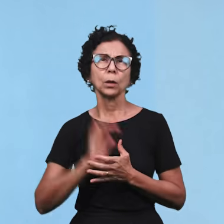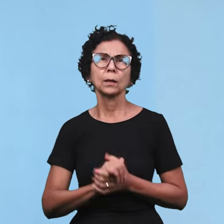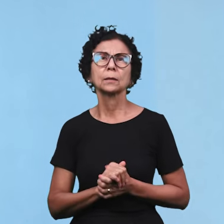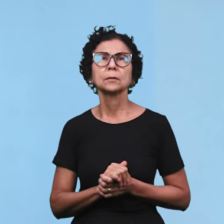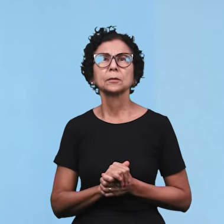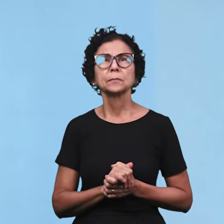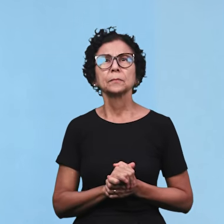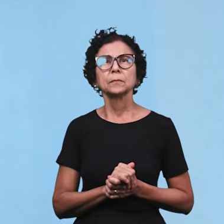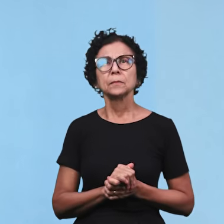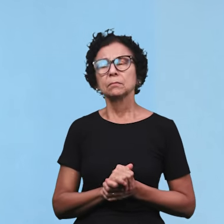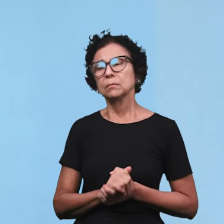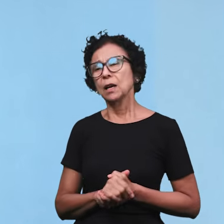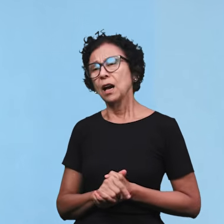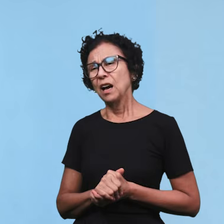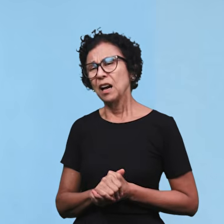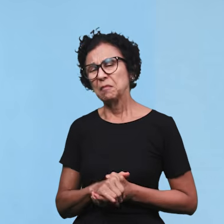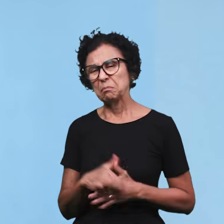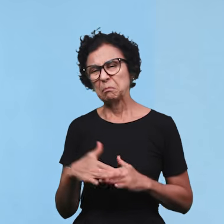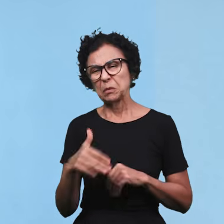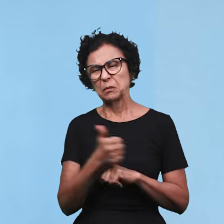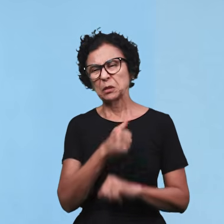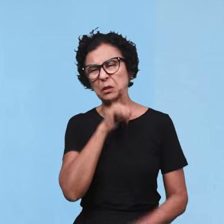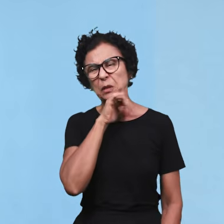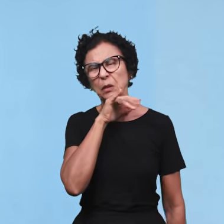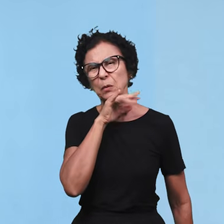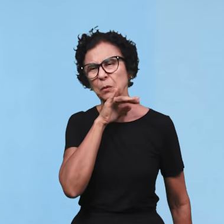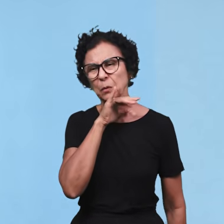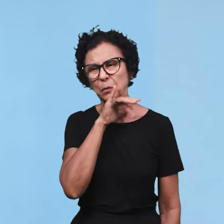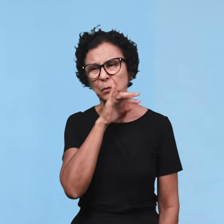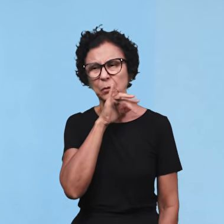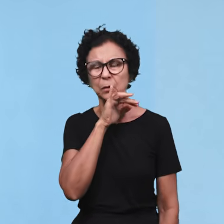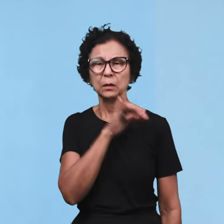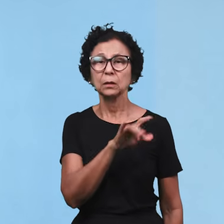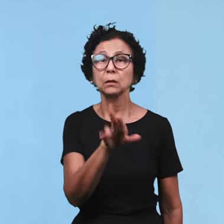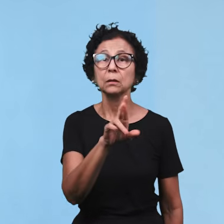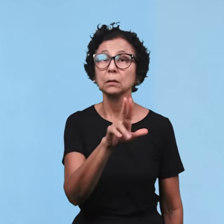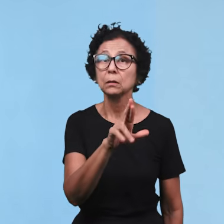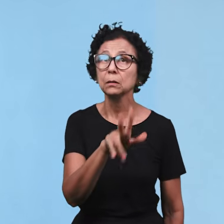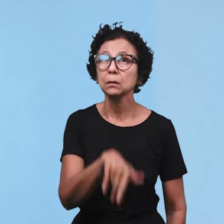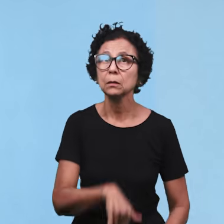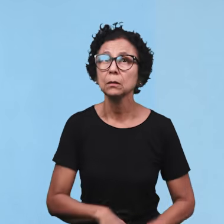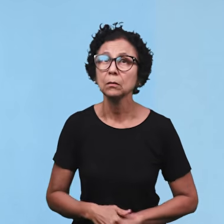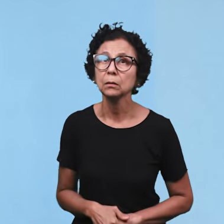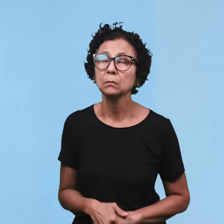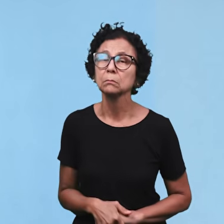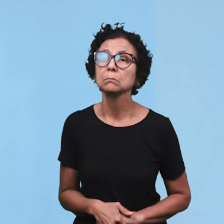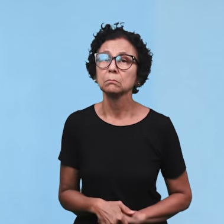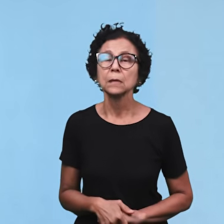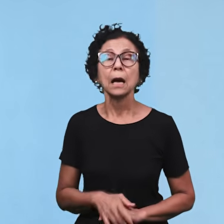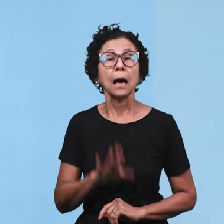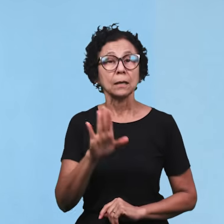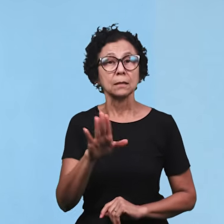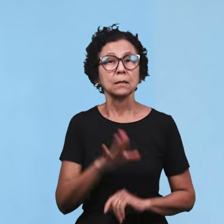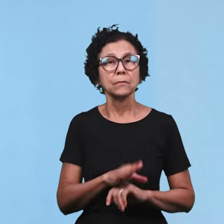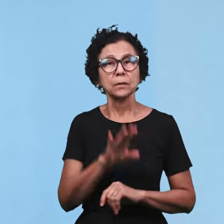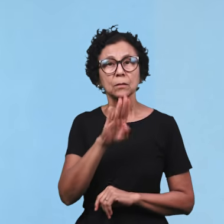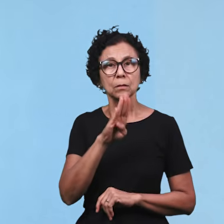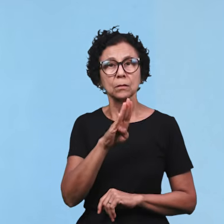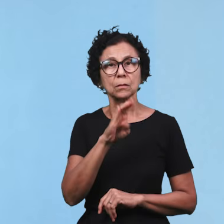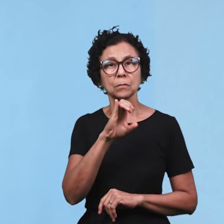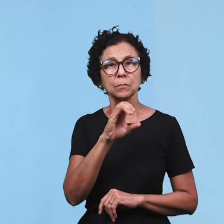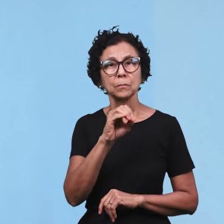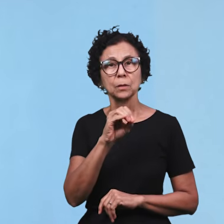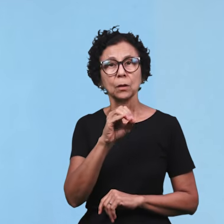o profissional é ruim, porque às vezes existem hipóteses diagnósticas que a gente levanta. E a gente pode partir até para uma biópsia. A gente faz uma biópsia do couro